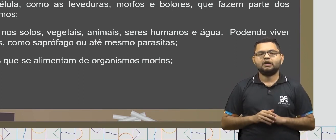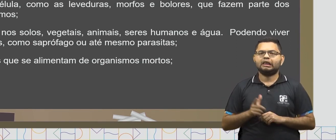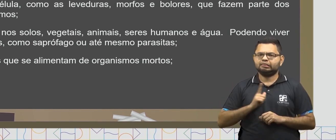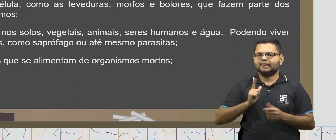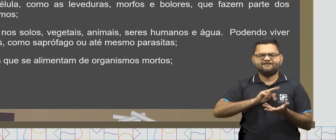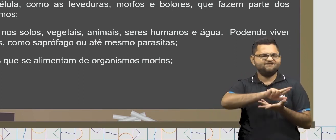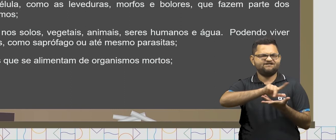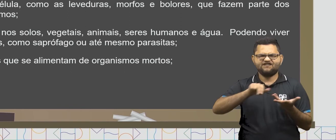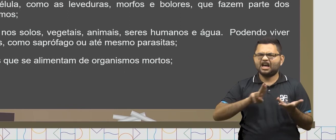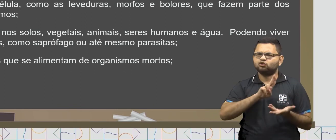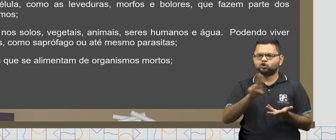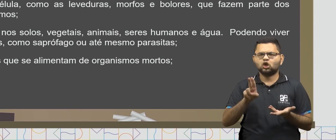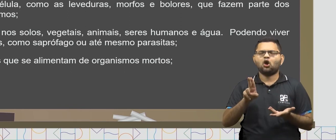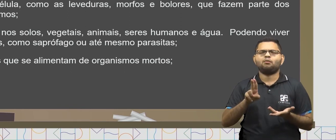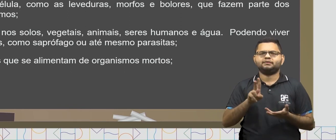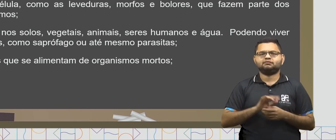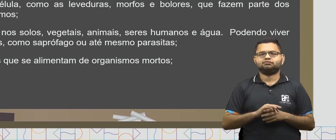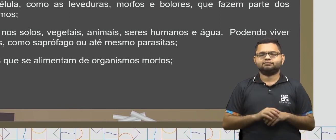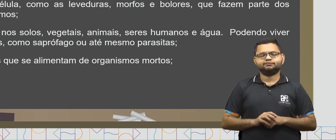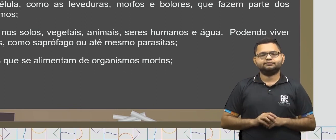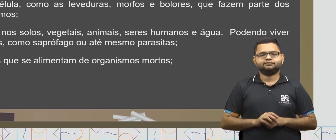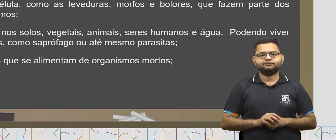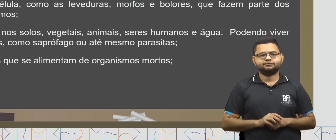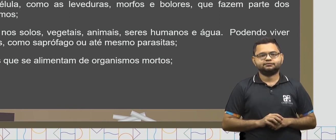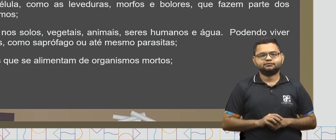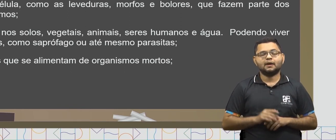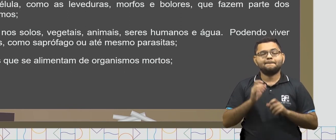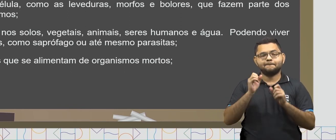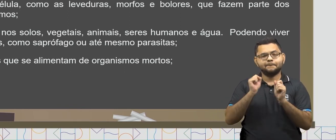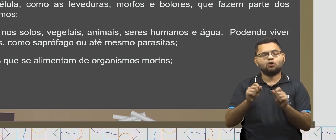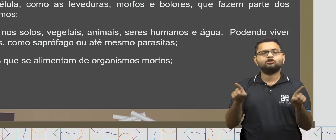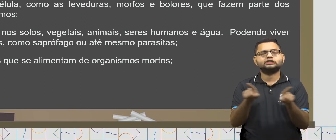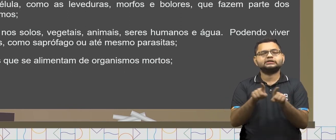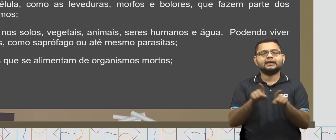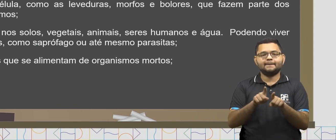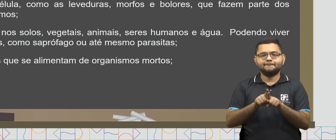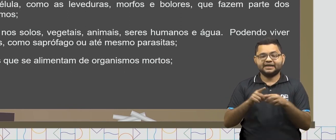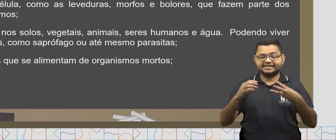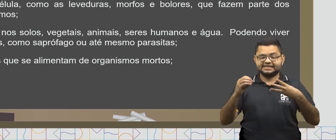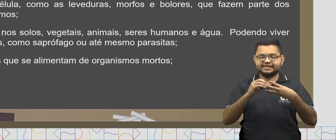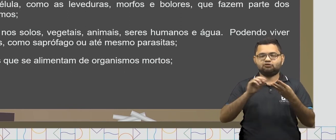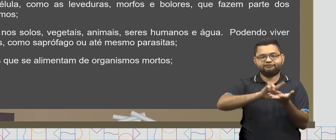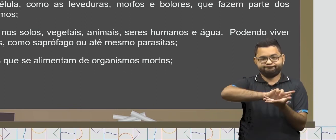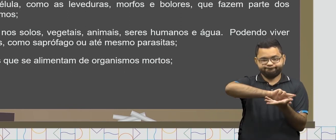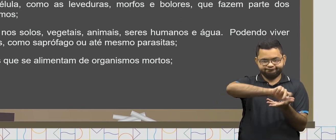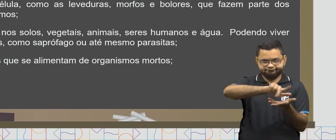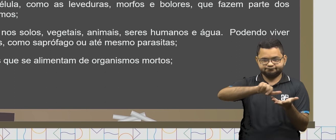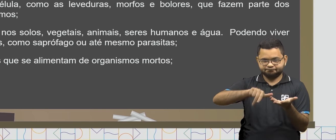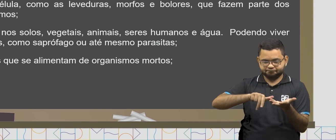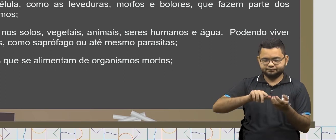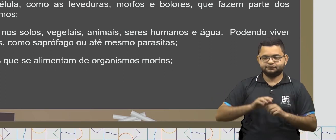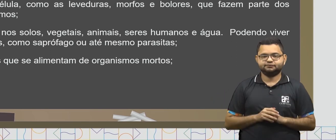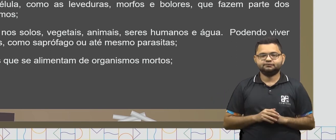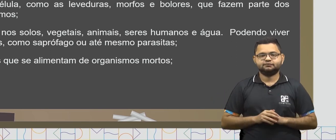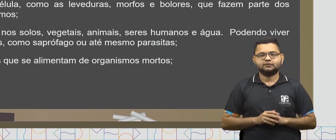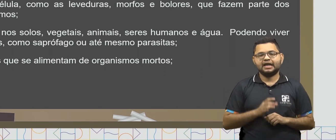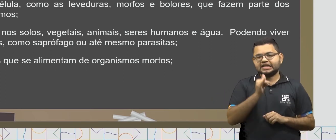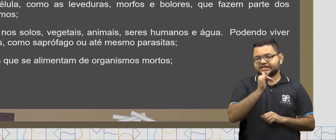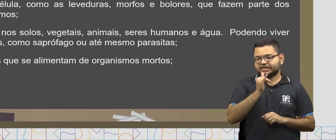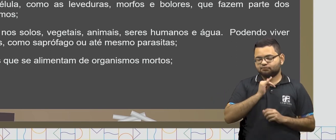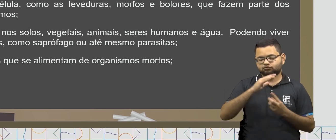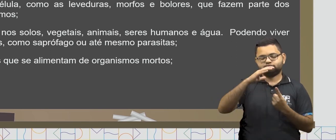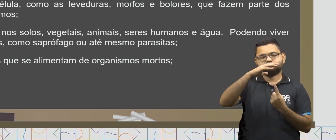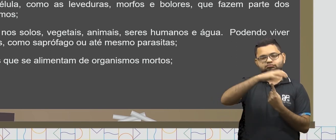orelhas de pau, cogumelos ou leveduras. Podem ainda ser pluricelulares, contendo várias células, como